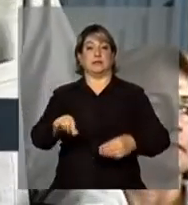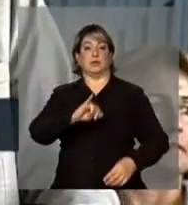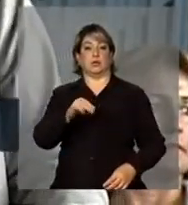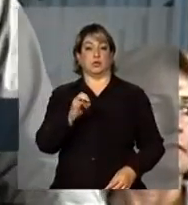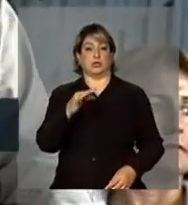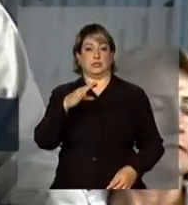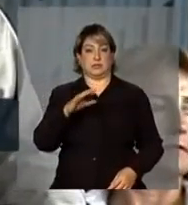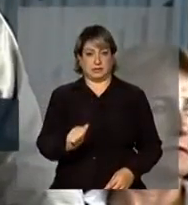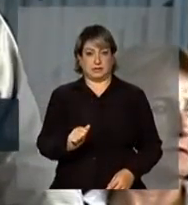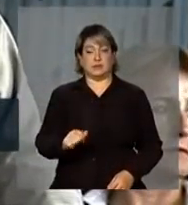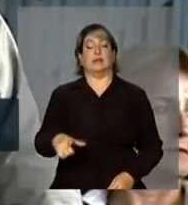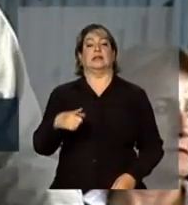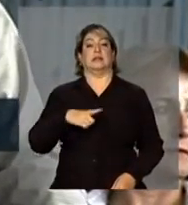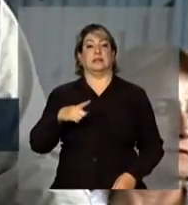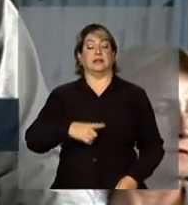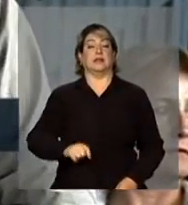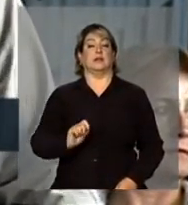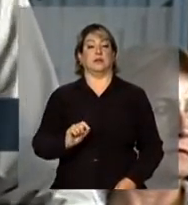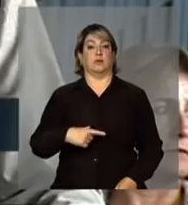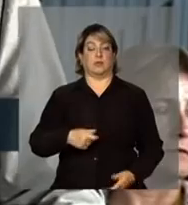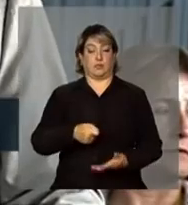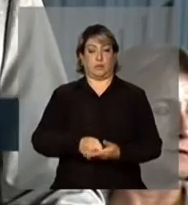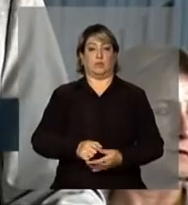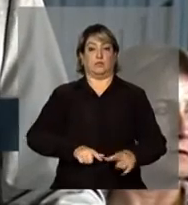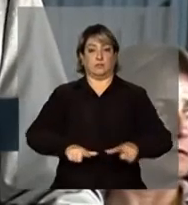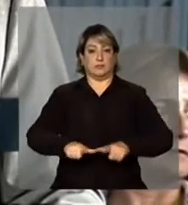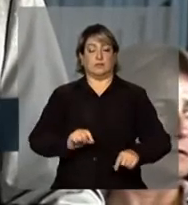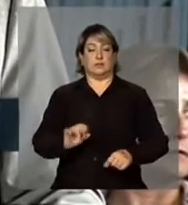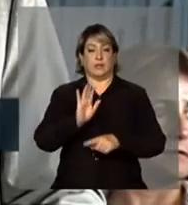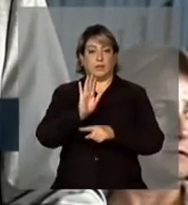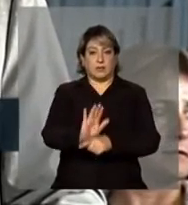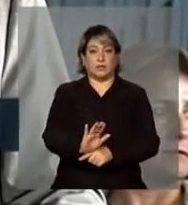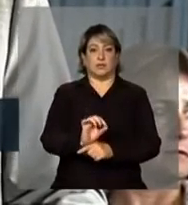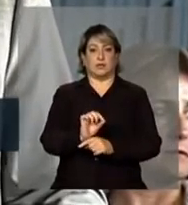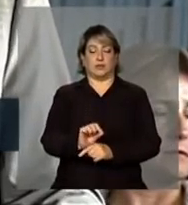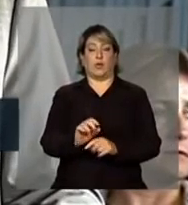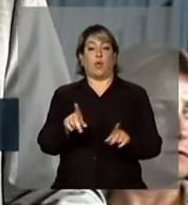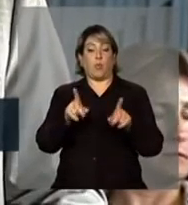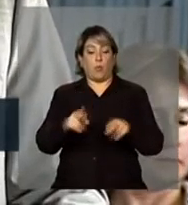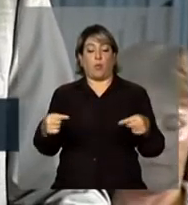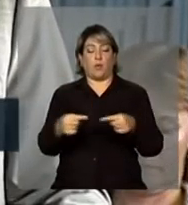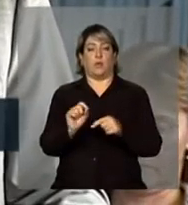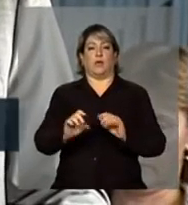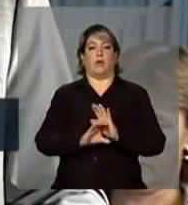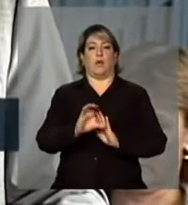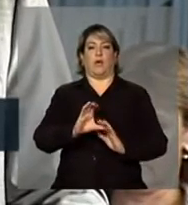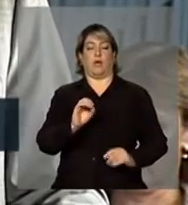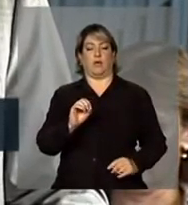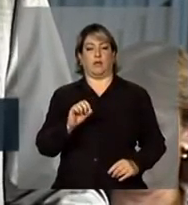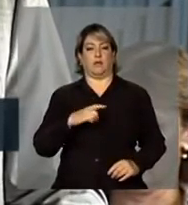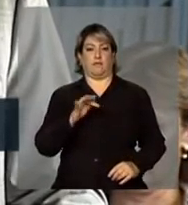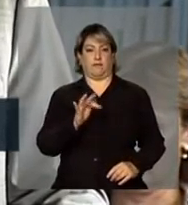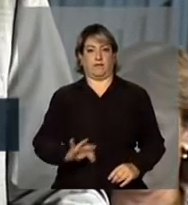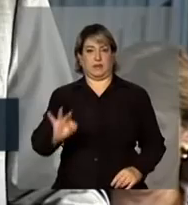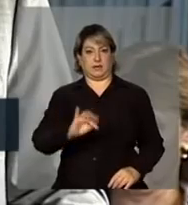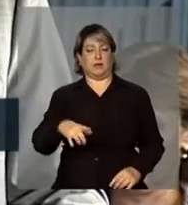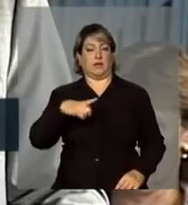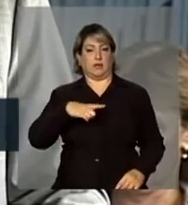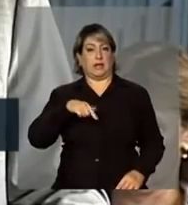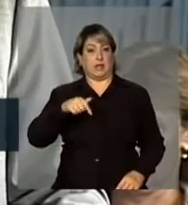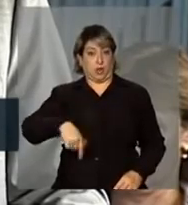de defender a Constituição Federal e, no que diz respeito ao direito dos povos indígenas, saibam, o nosso compromisso está dado